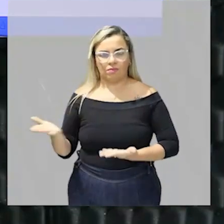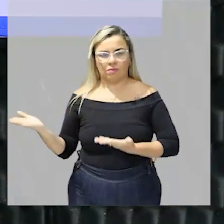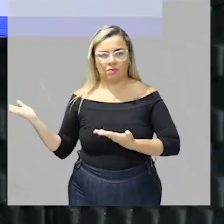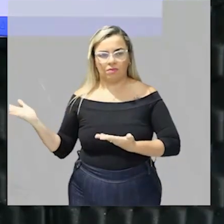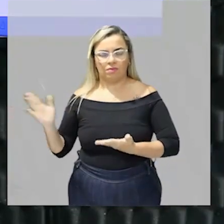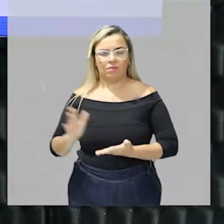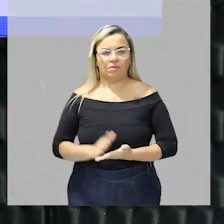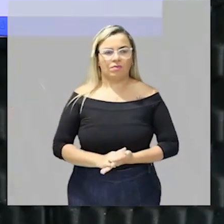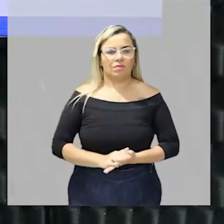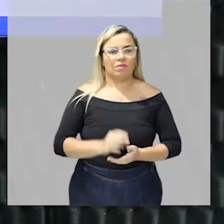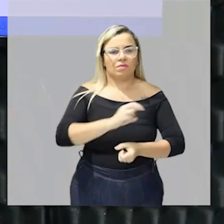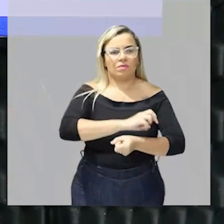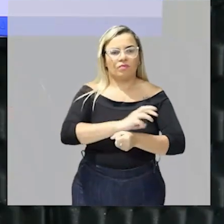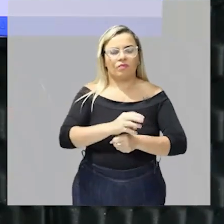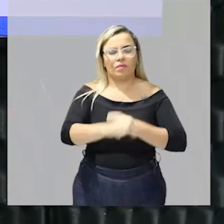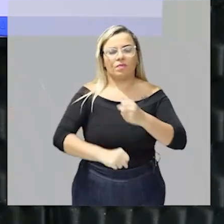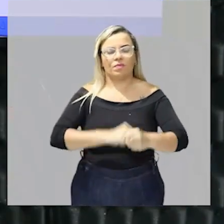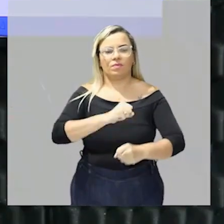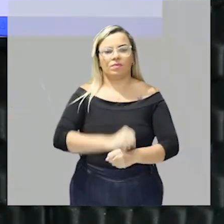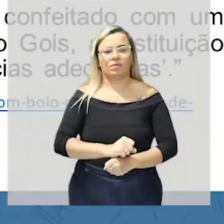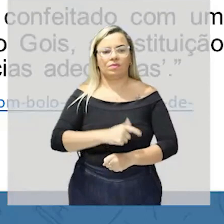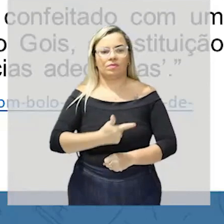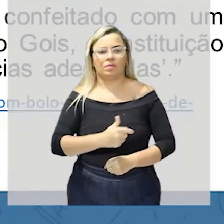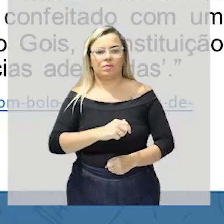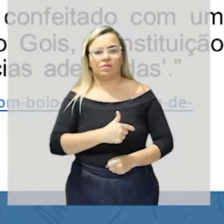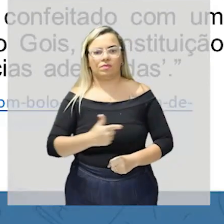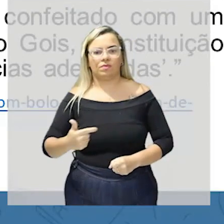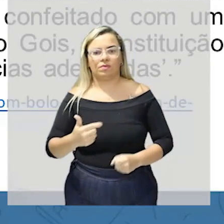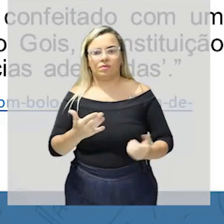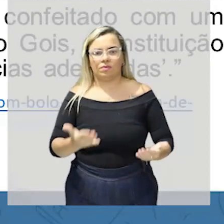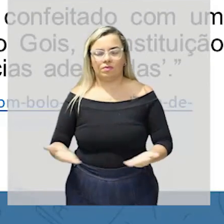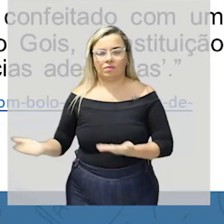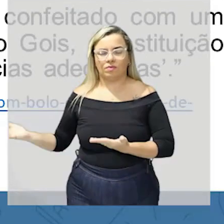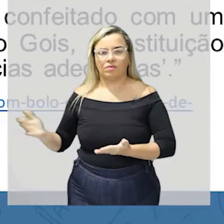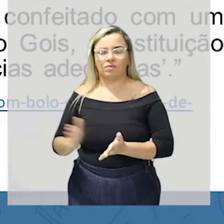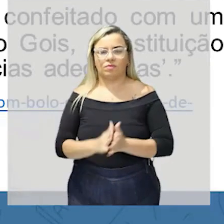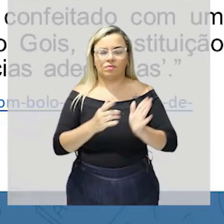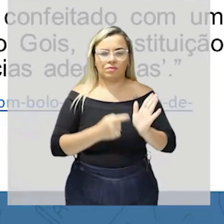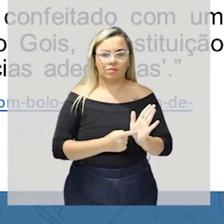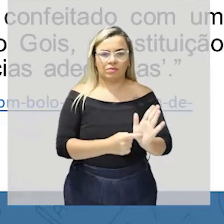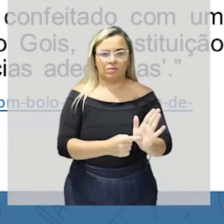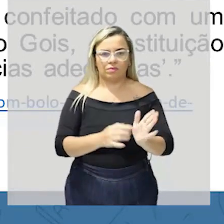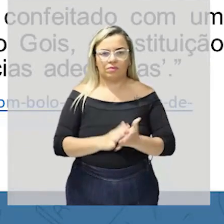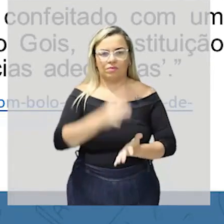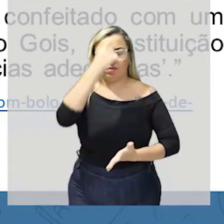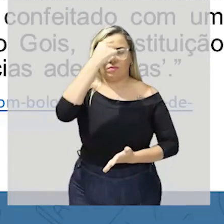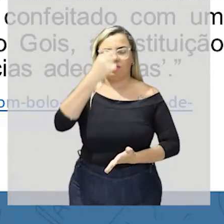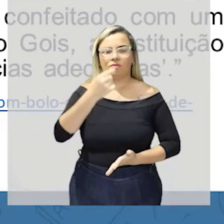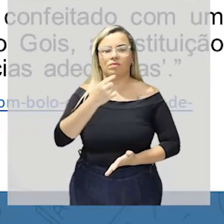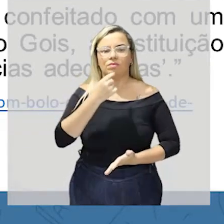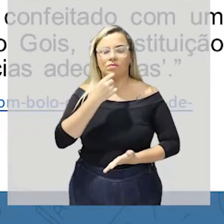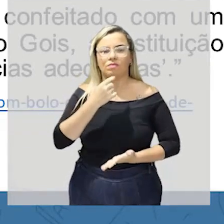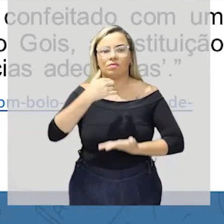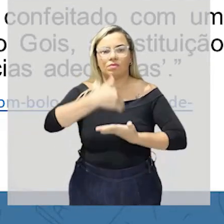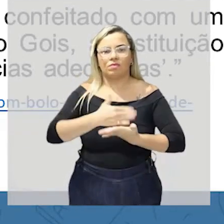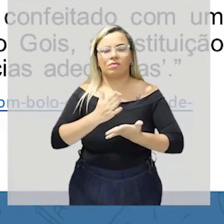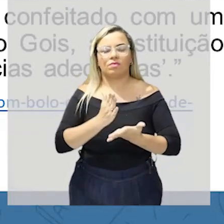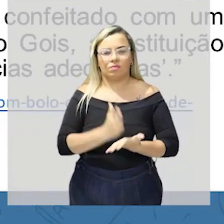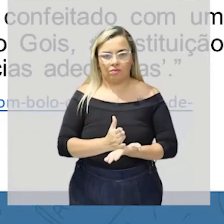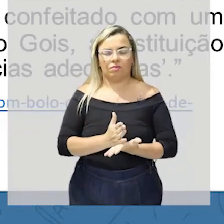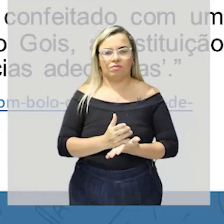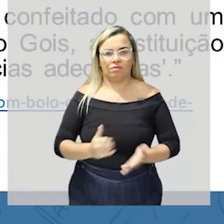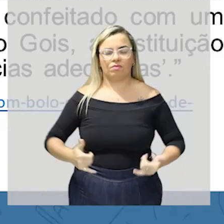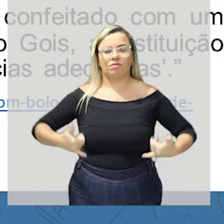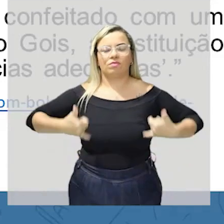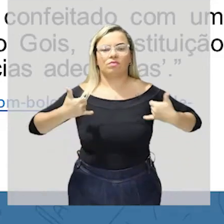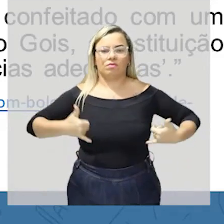em 2022. E a questão, ela mostra uma imagem de um bolo de